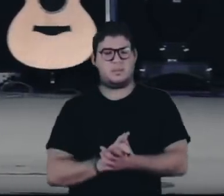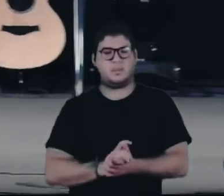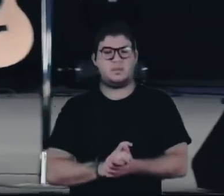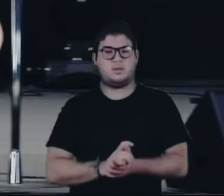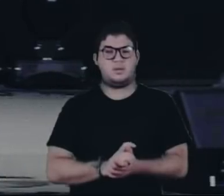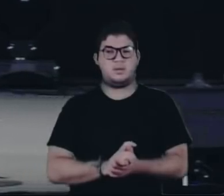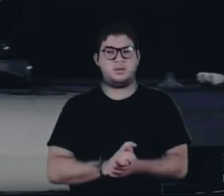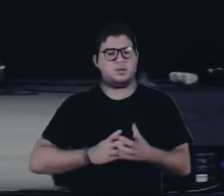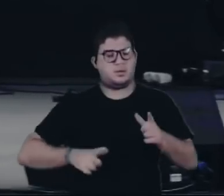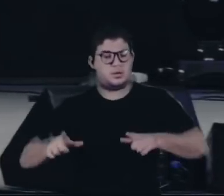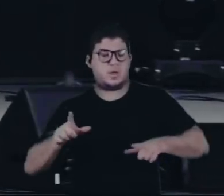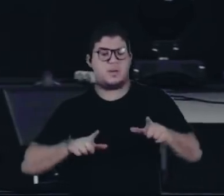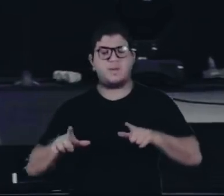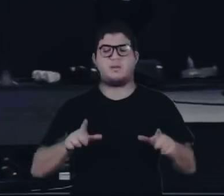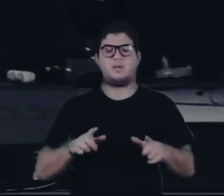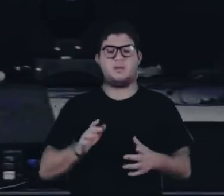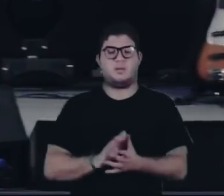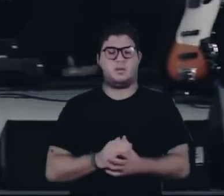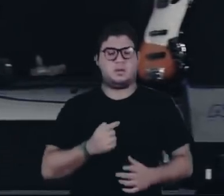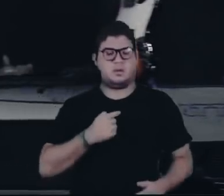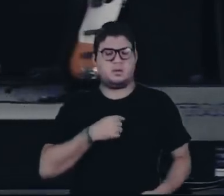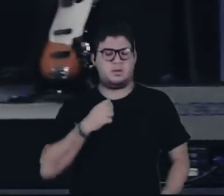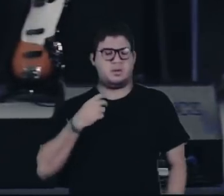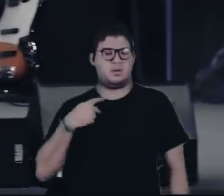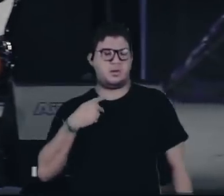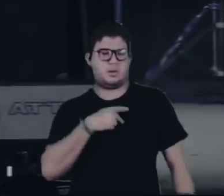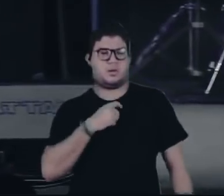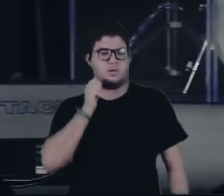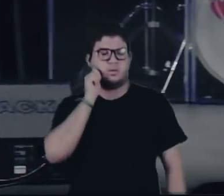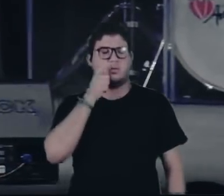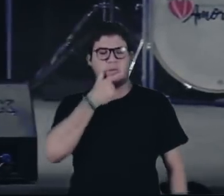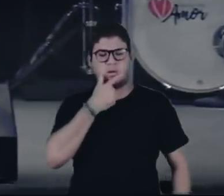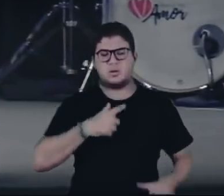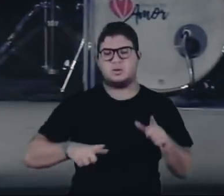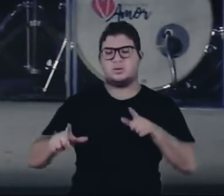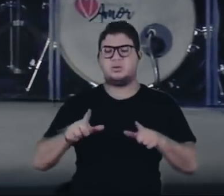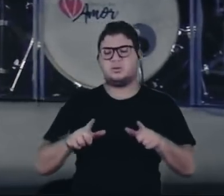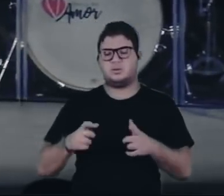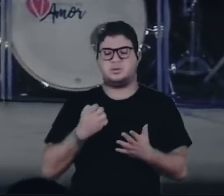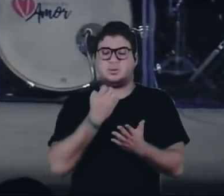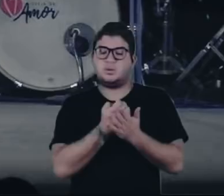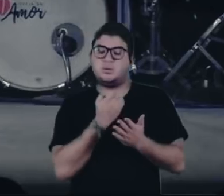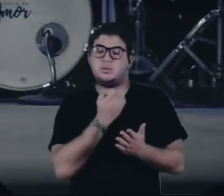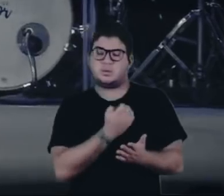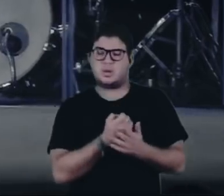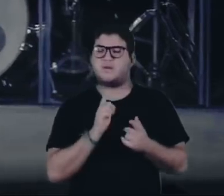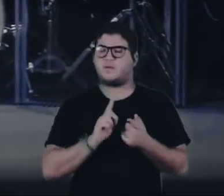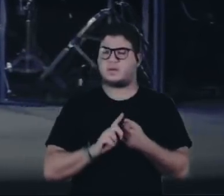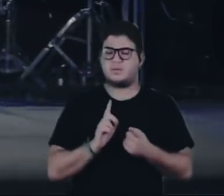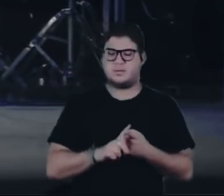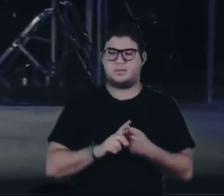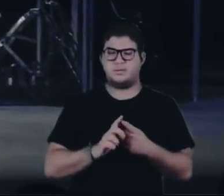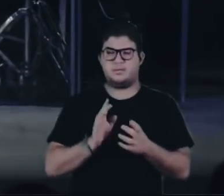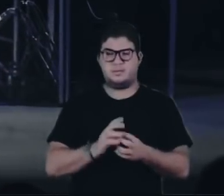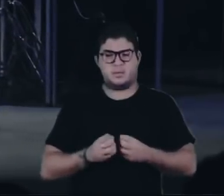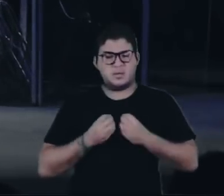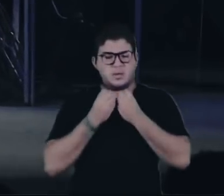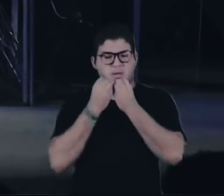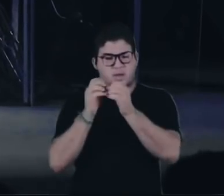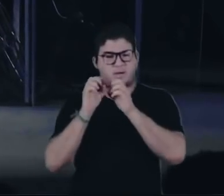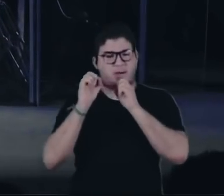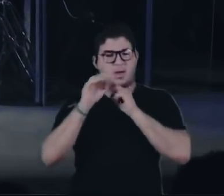estagiava. Eu fazia seminário, fazia direito, dava aula de inglês